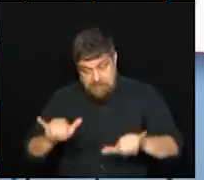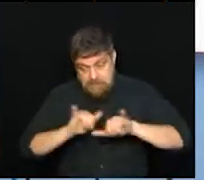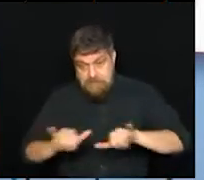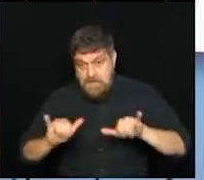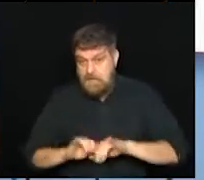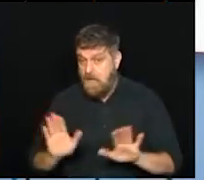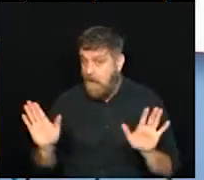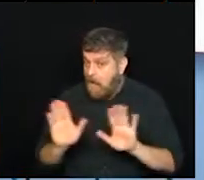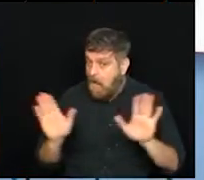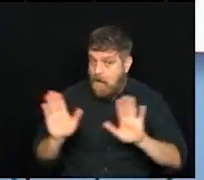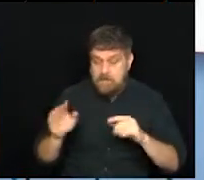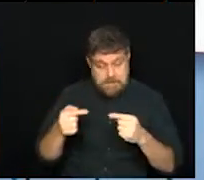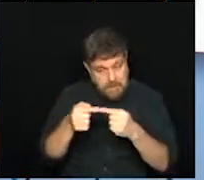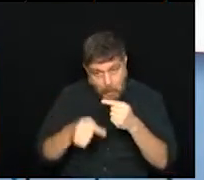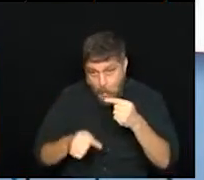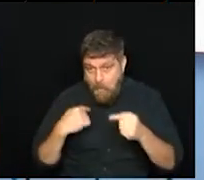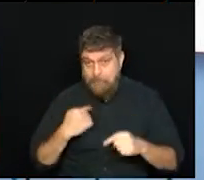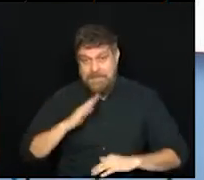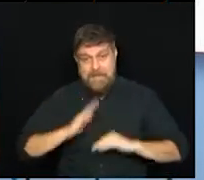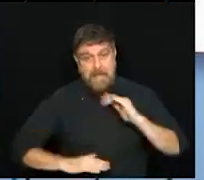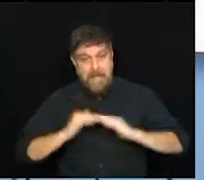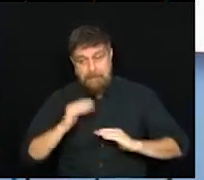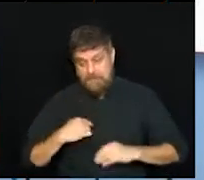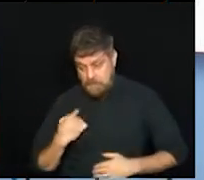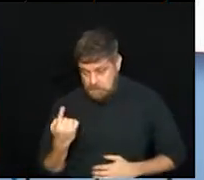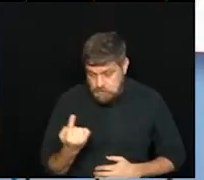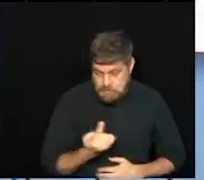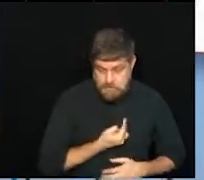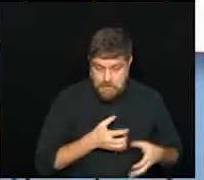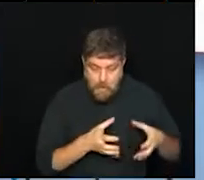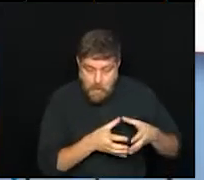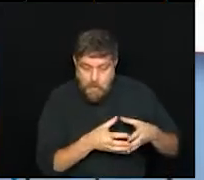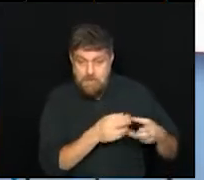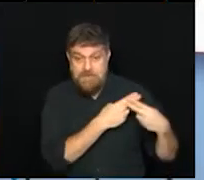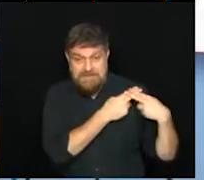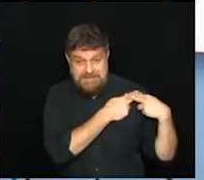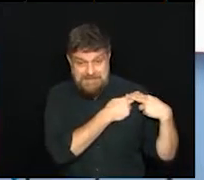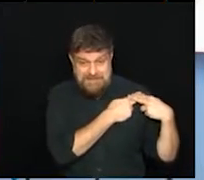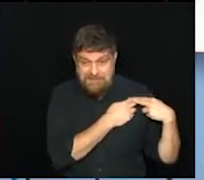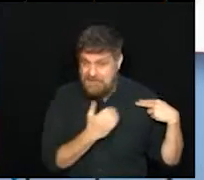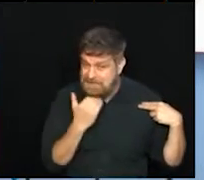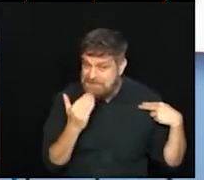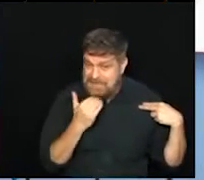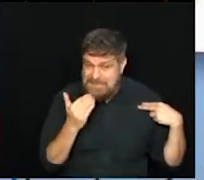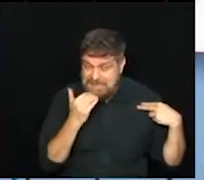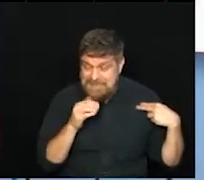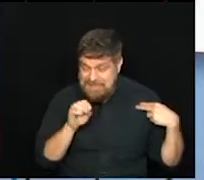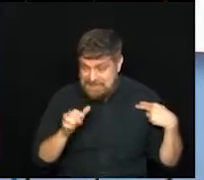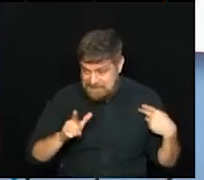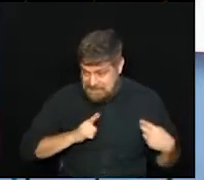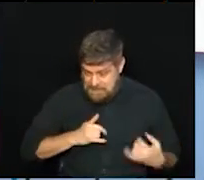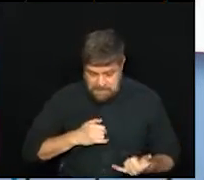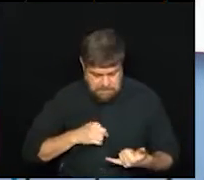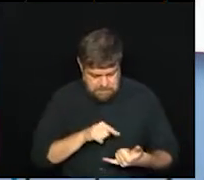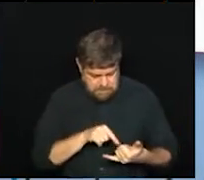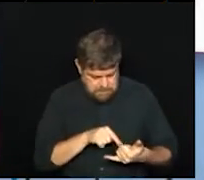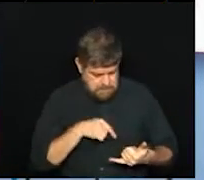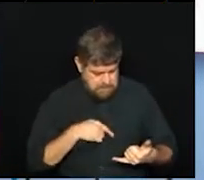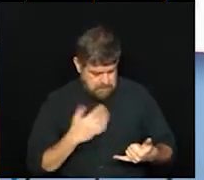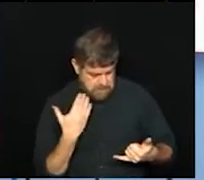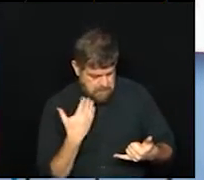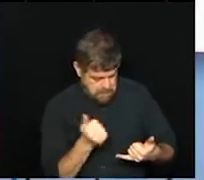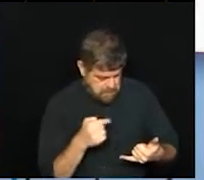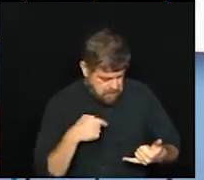procedimento não faz parte da atuação do órgão em nenhuma situação e recomenda que, se alguém receber esse tipo de